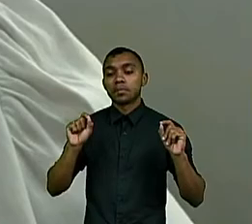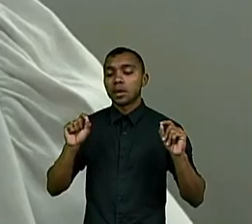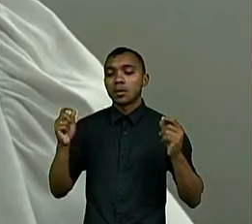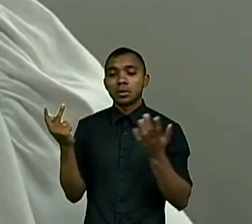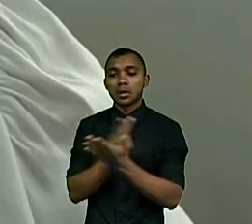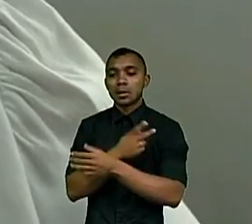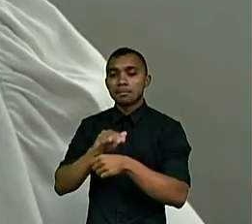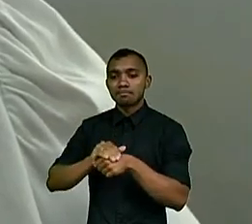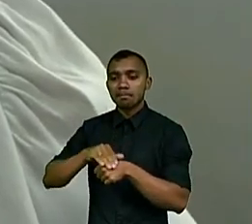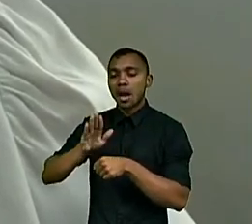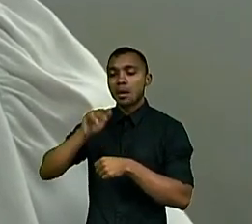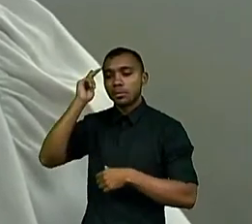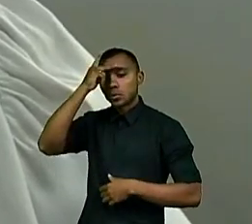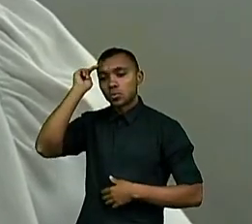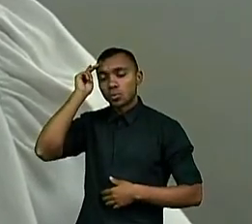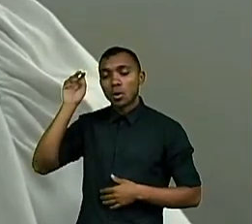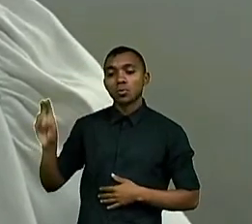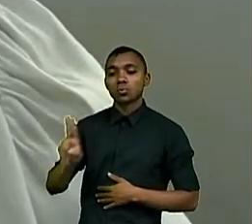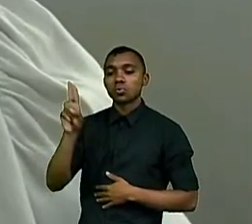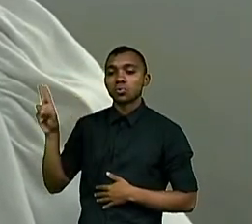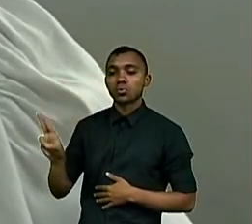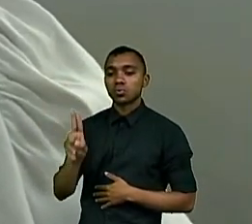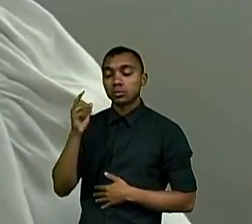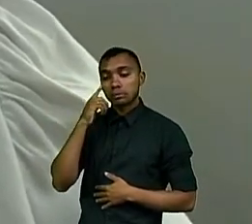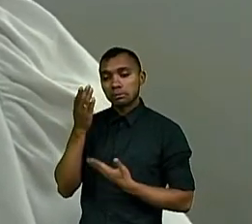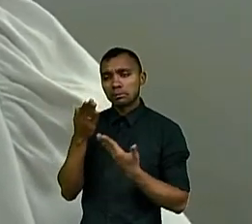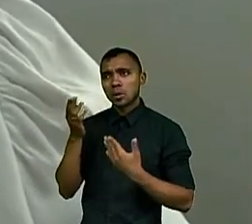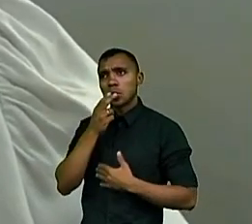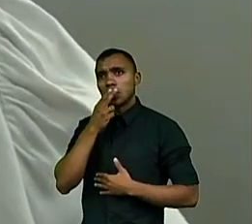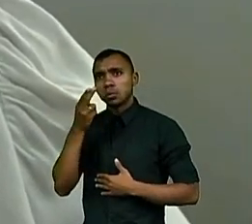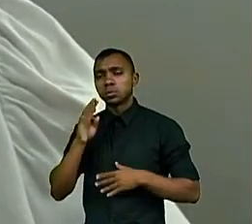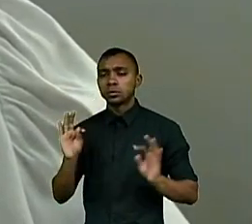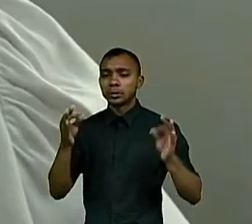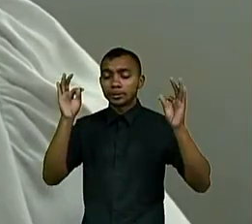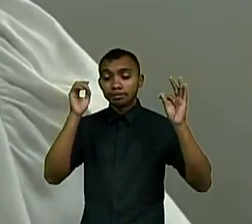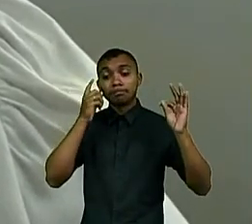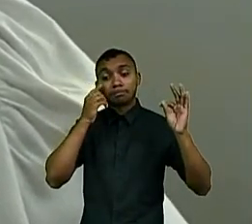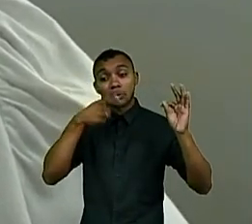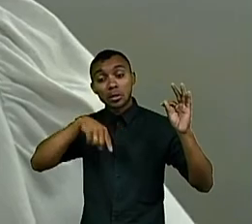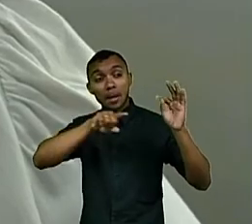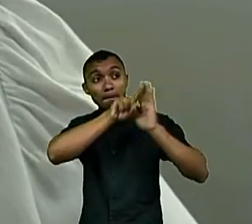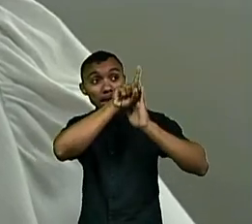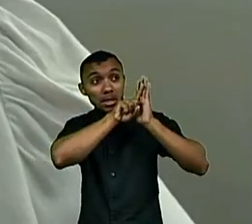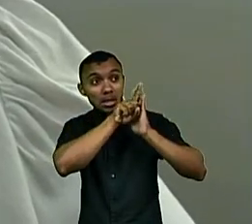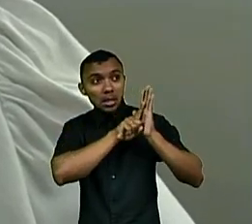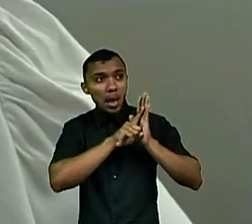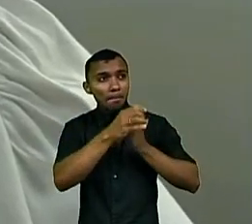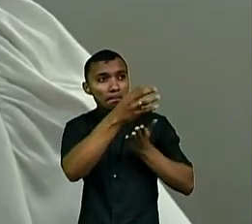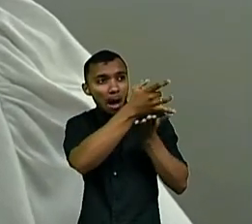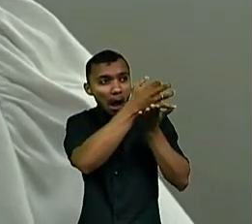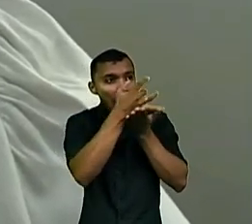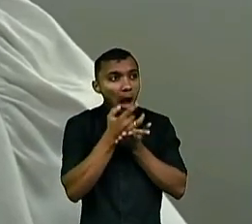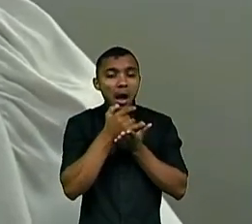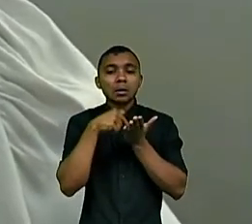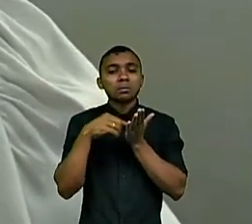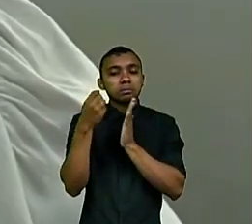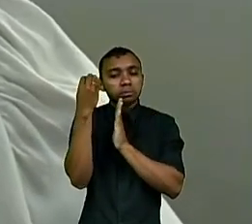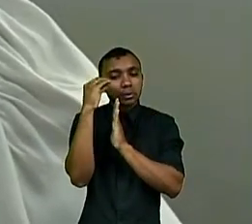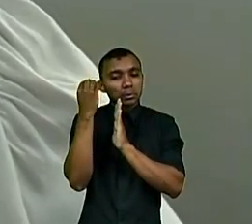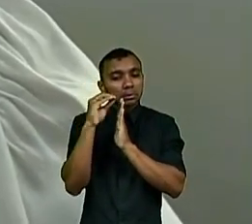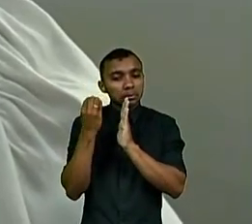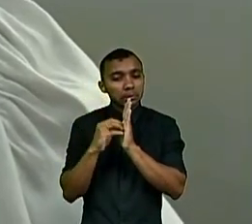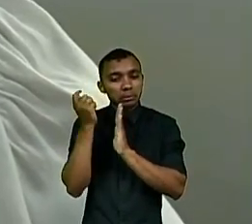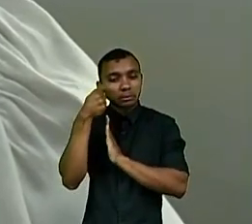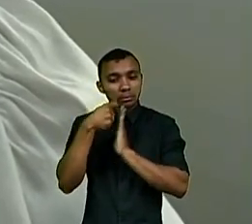de usuários né Desse cigarros eletrônicos que vocês devem pesquisar e ficar né É bem antenados